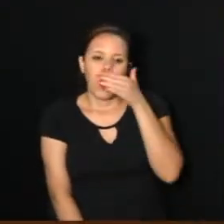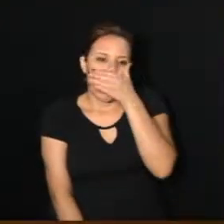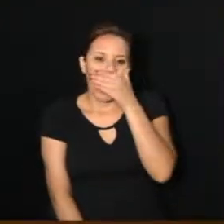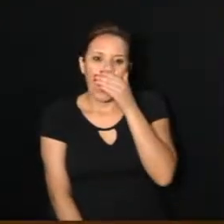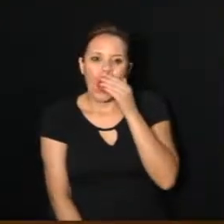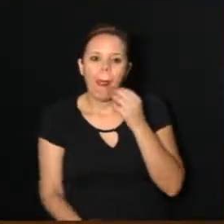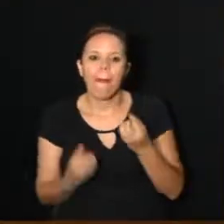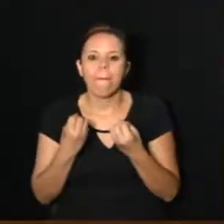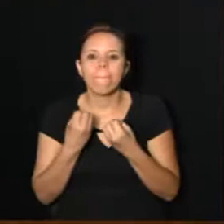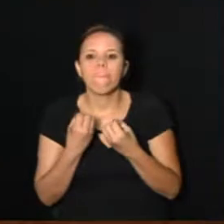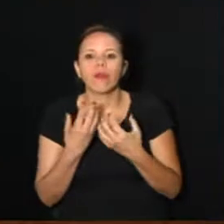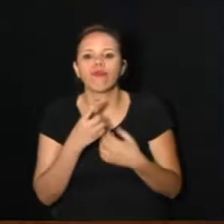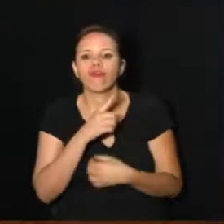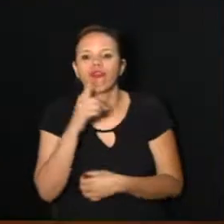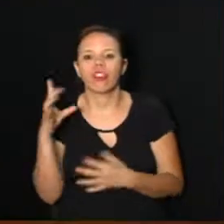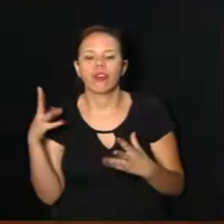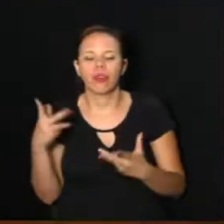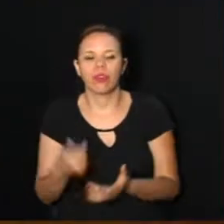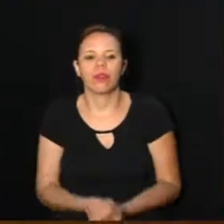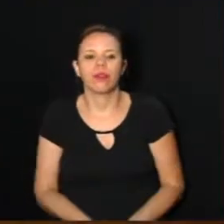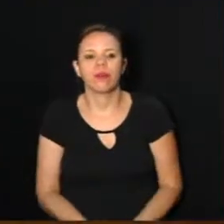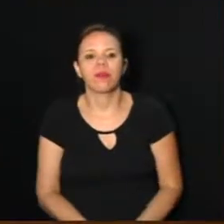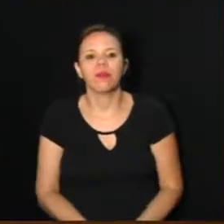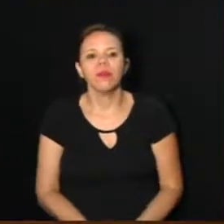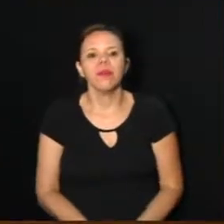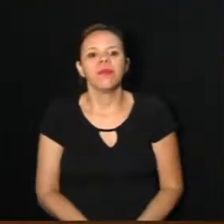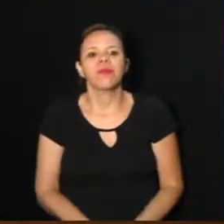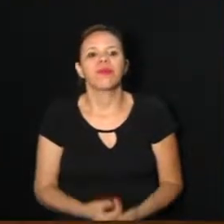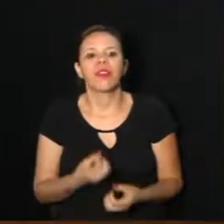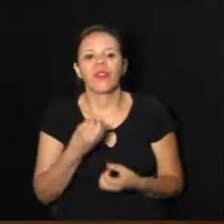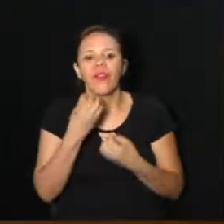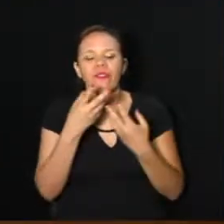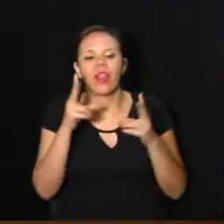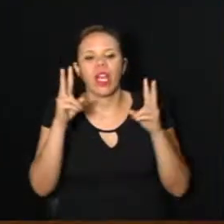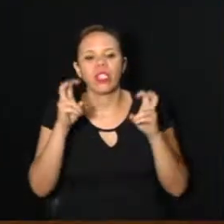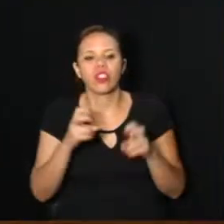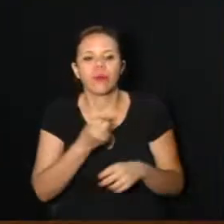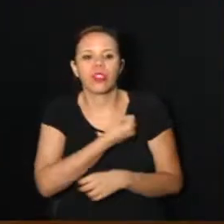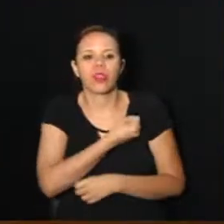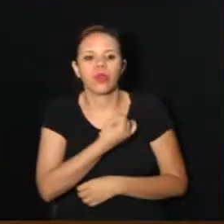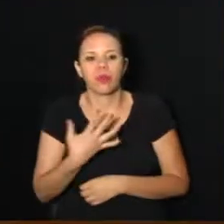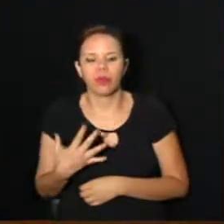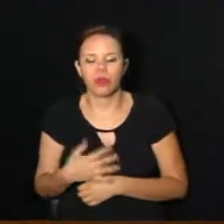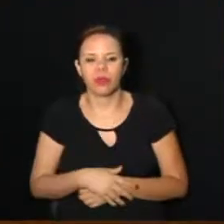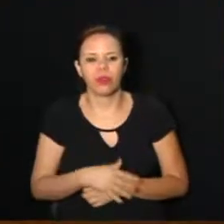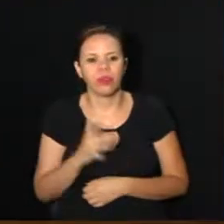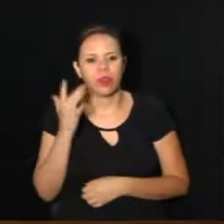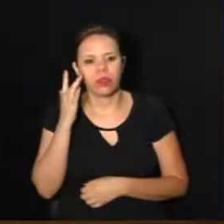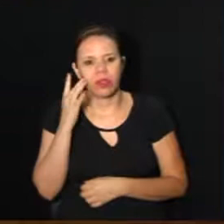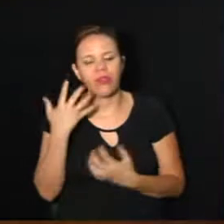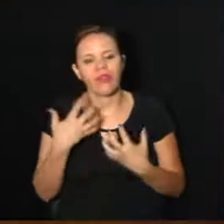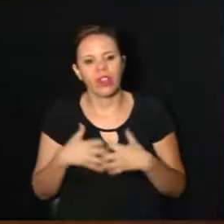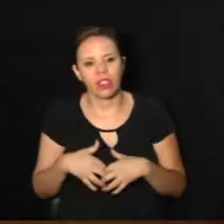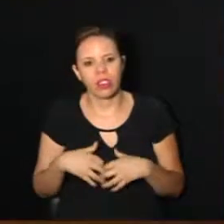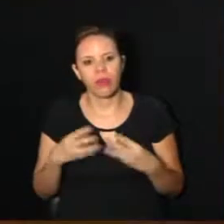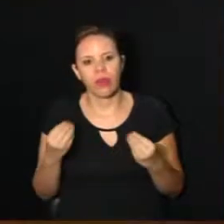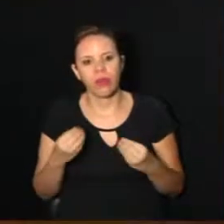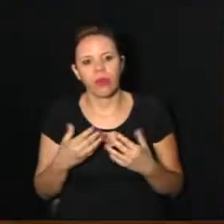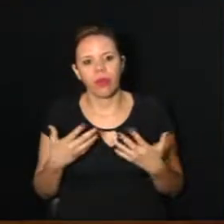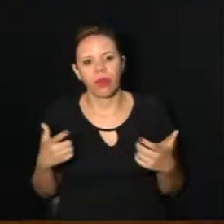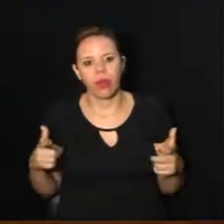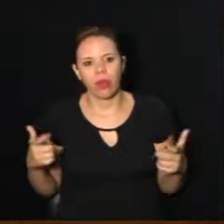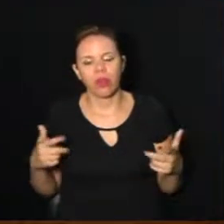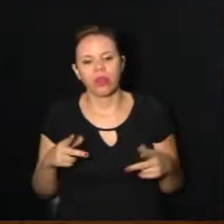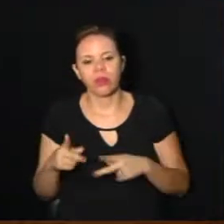Bom dia a todos. Vou falar em questão de números, tá? Acho que vai resolver grande parte